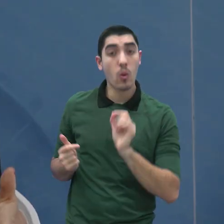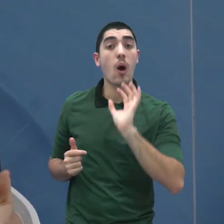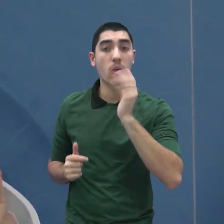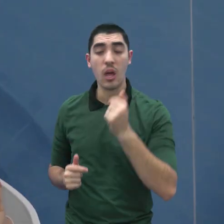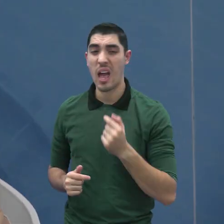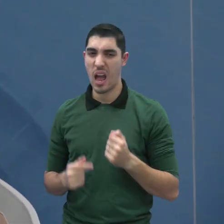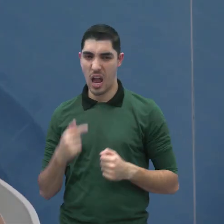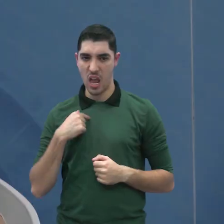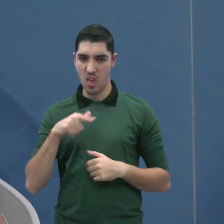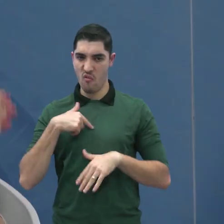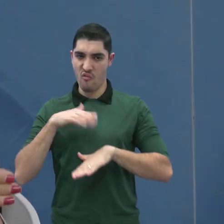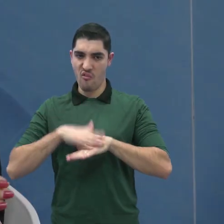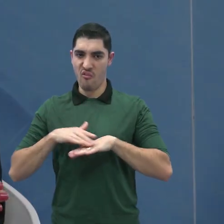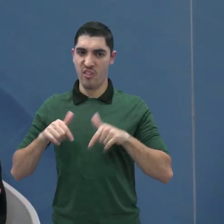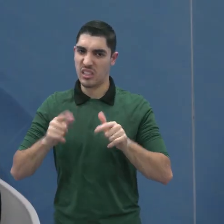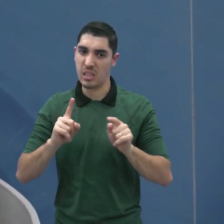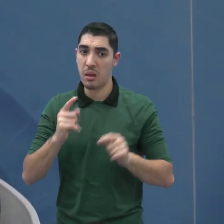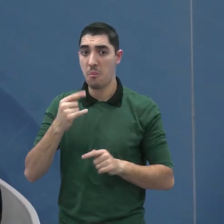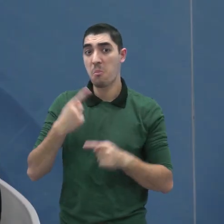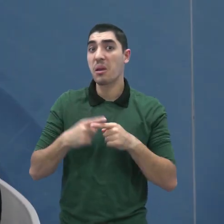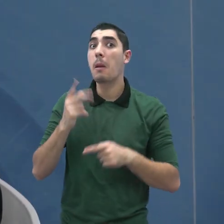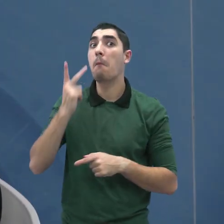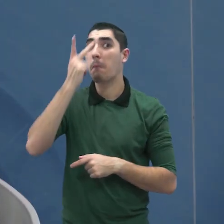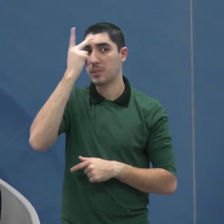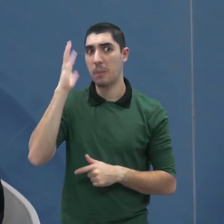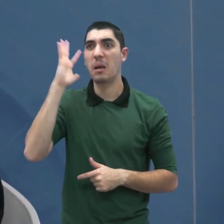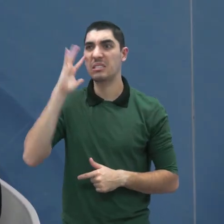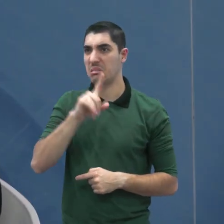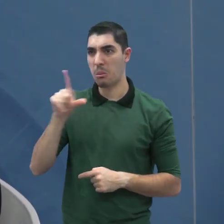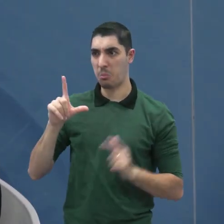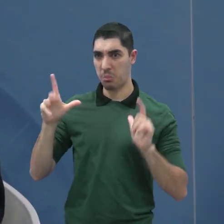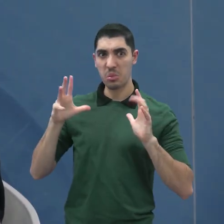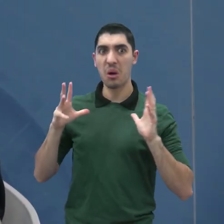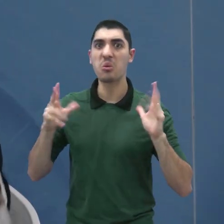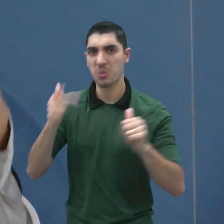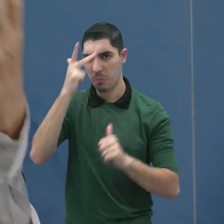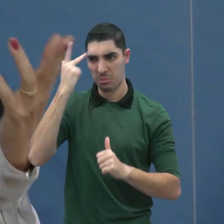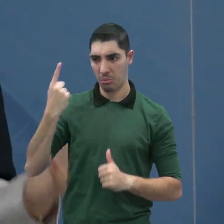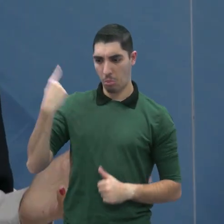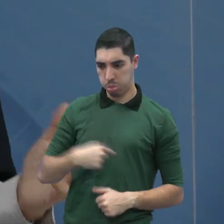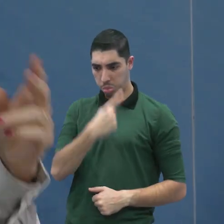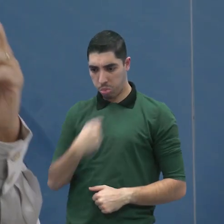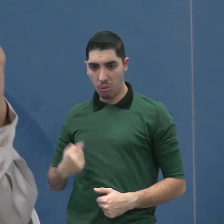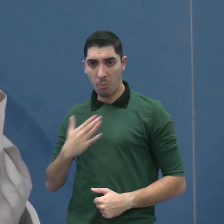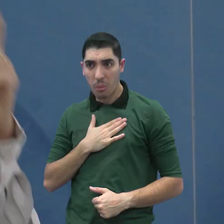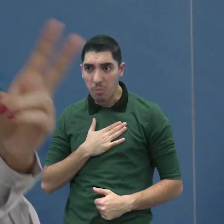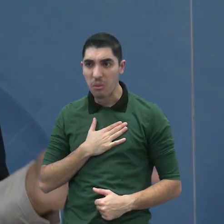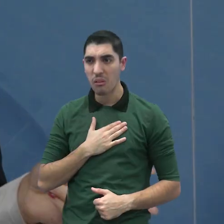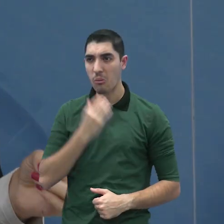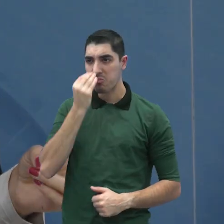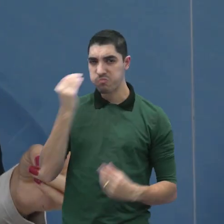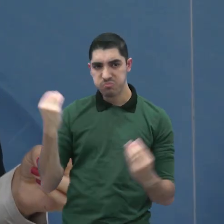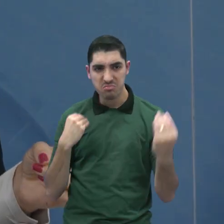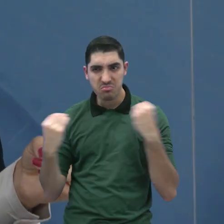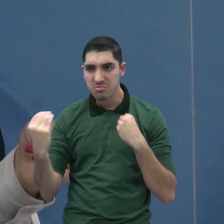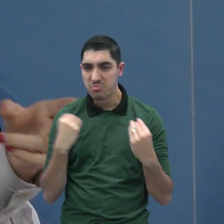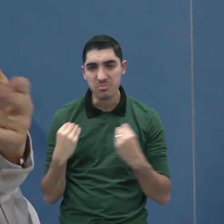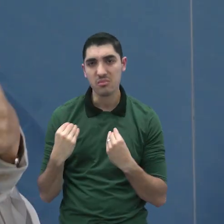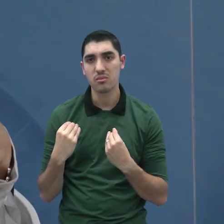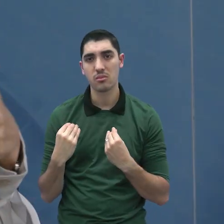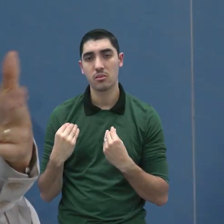ser cancelado, para não... para que isso não ocorra, o cancelamento